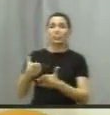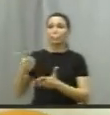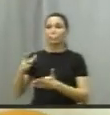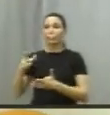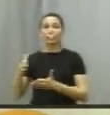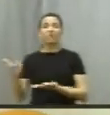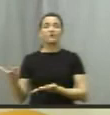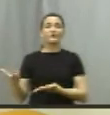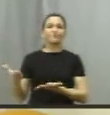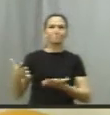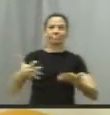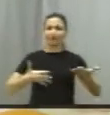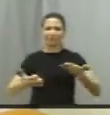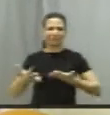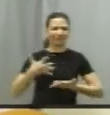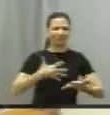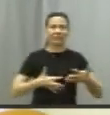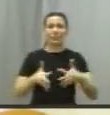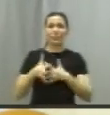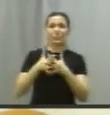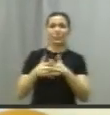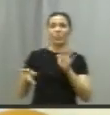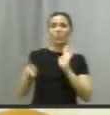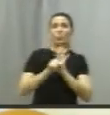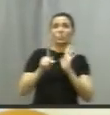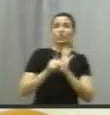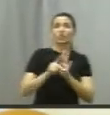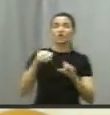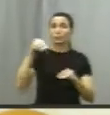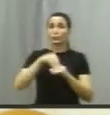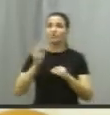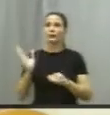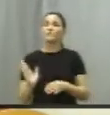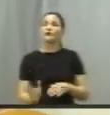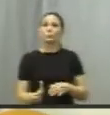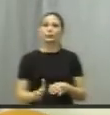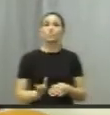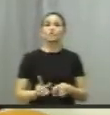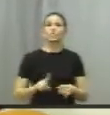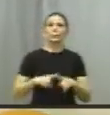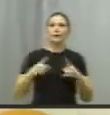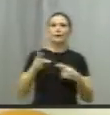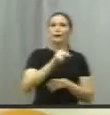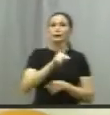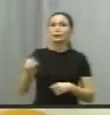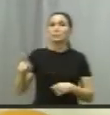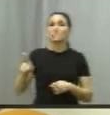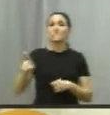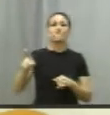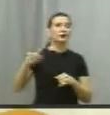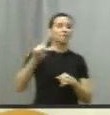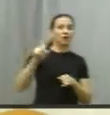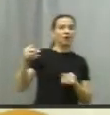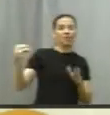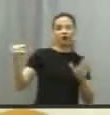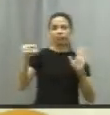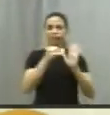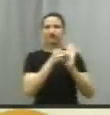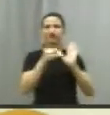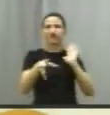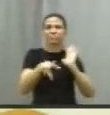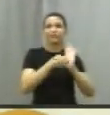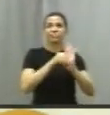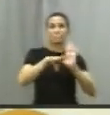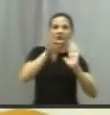imposto. Esse era o projeto que a Câmara Municipal ia votar hoje. O presidente disse que não ia pôr na pauta. Mandaram um